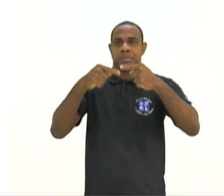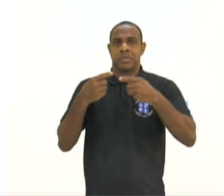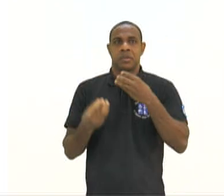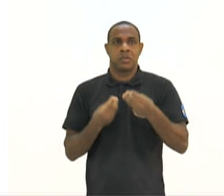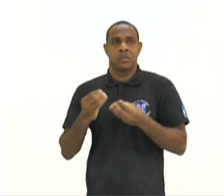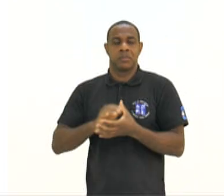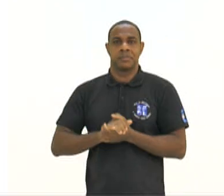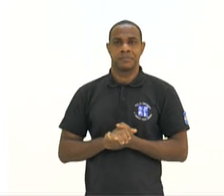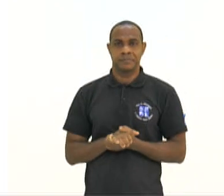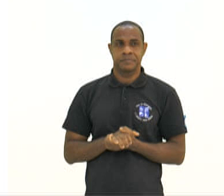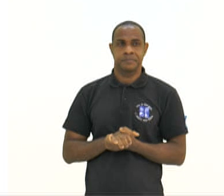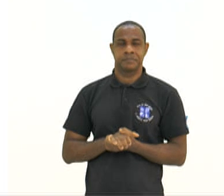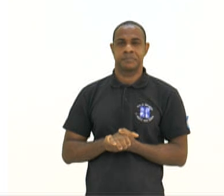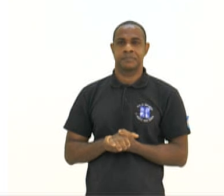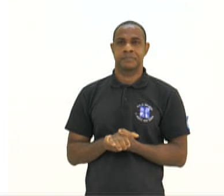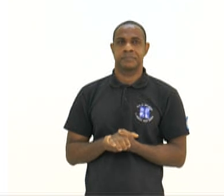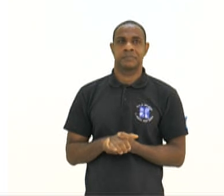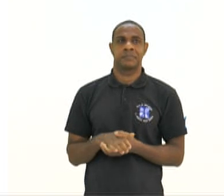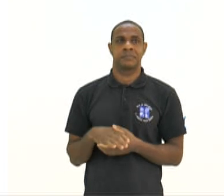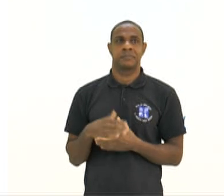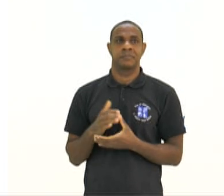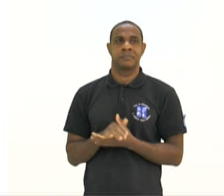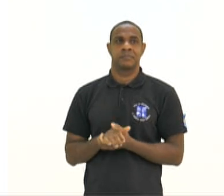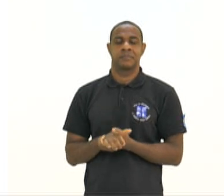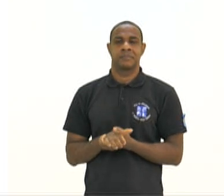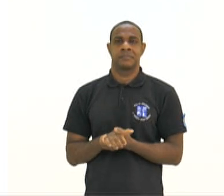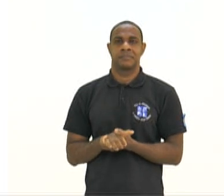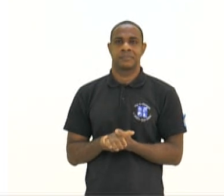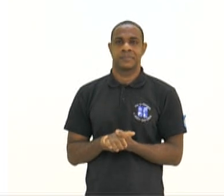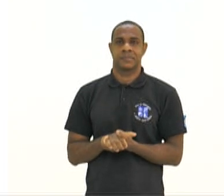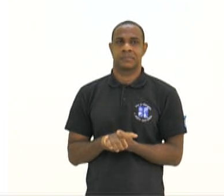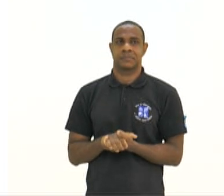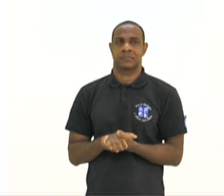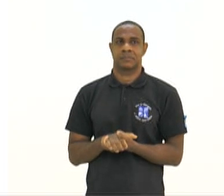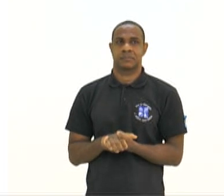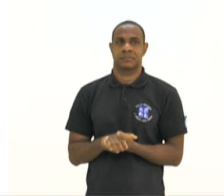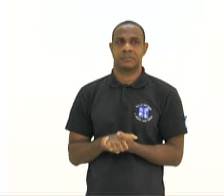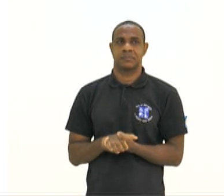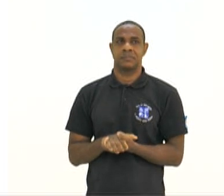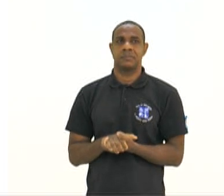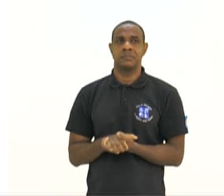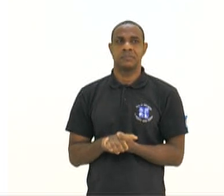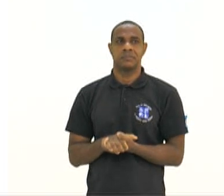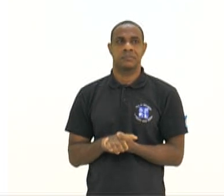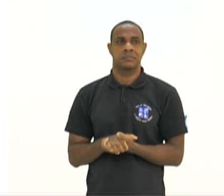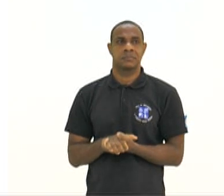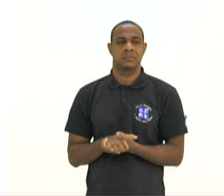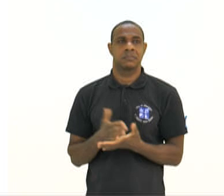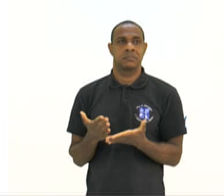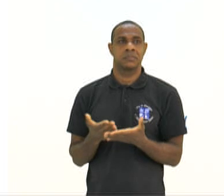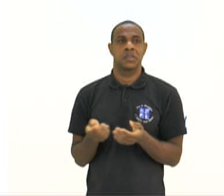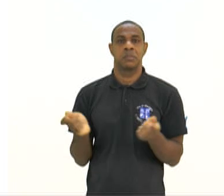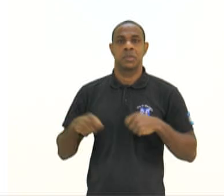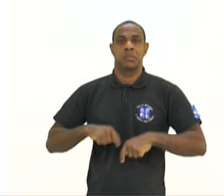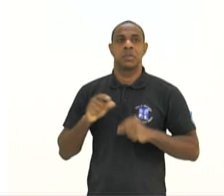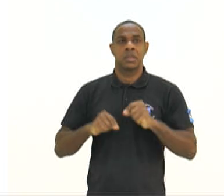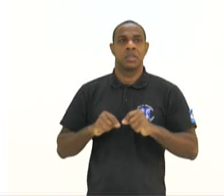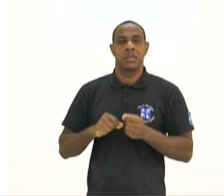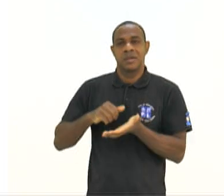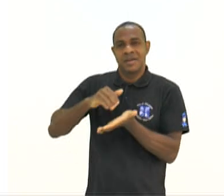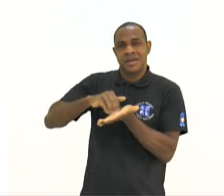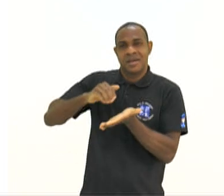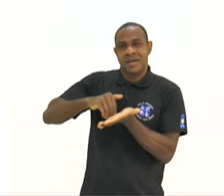nas cláusulas relativas. Ou if they are subject or object in a relative clause. Então, nós podemos